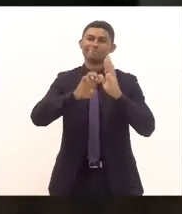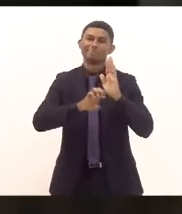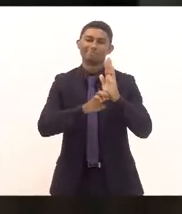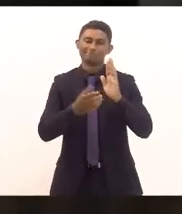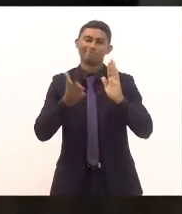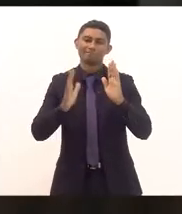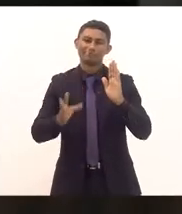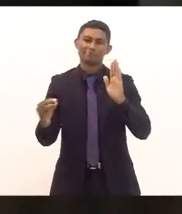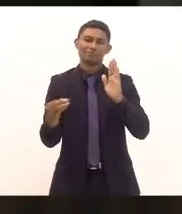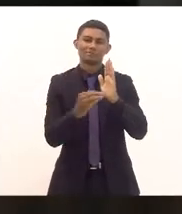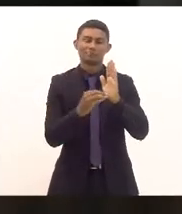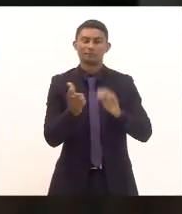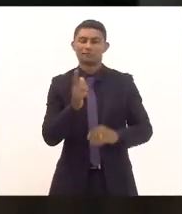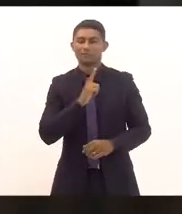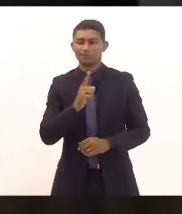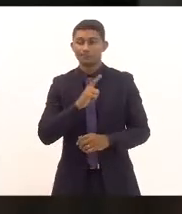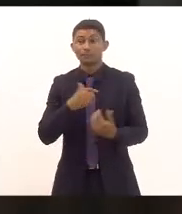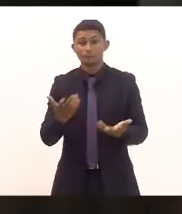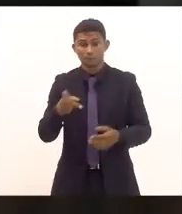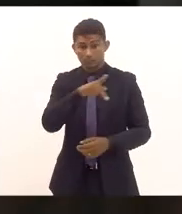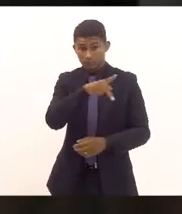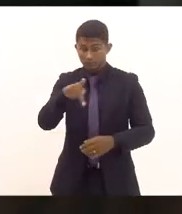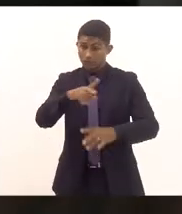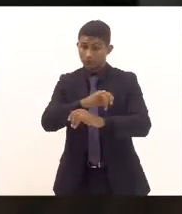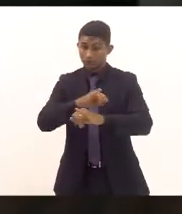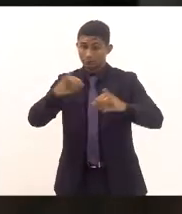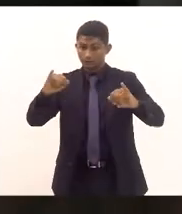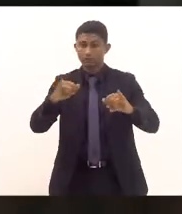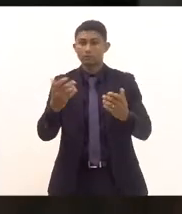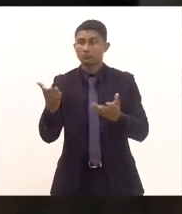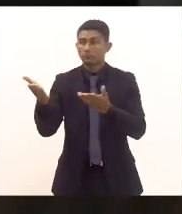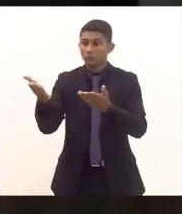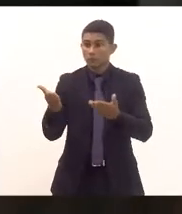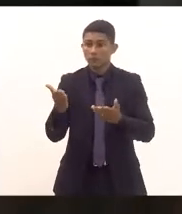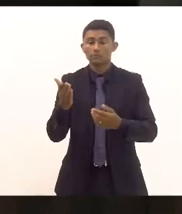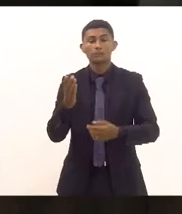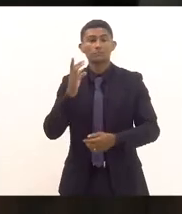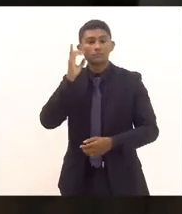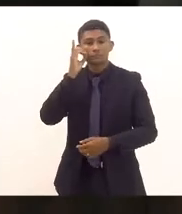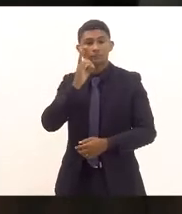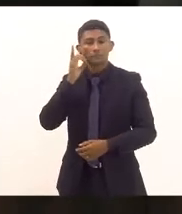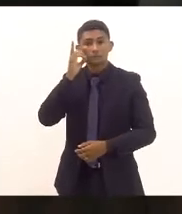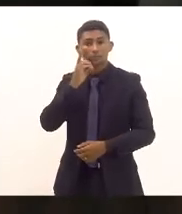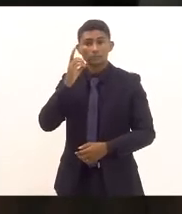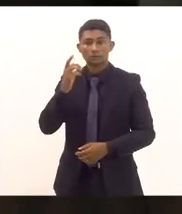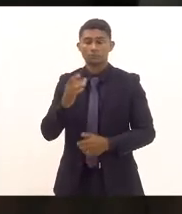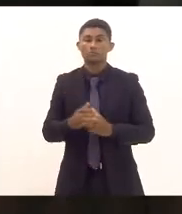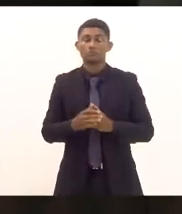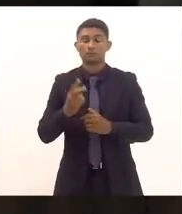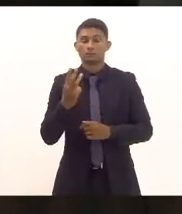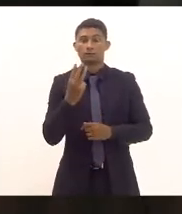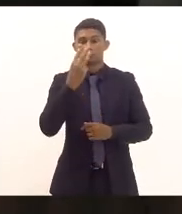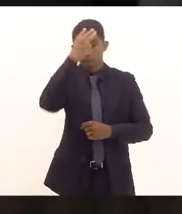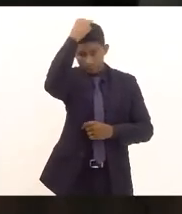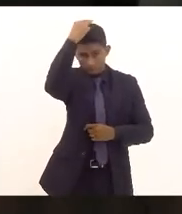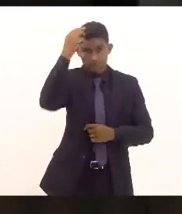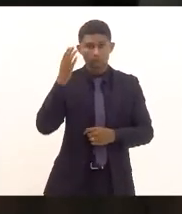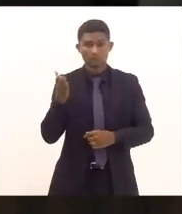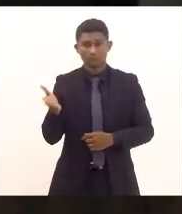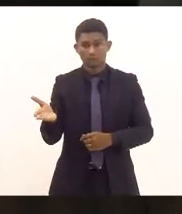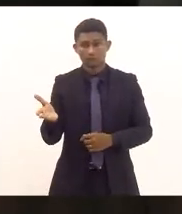já tem emenda então apresenta chama os trabalhos a ordem convida o deputado a Márcio